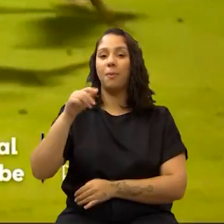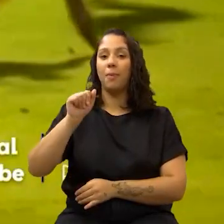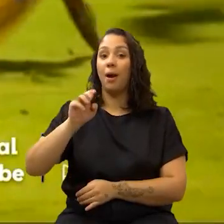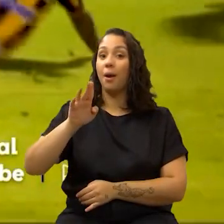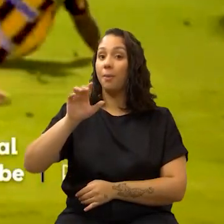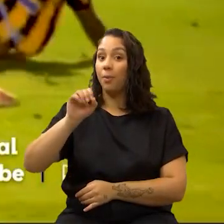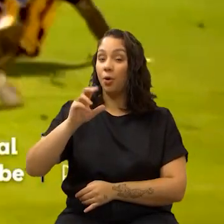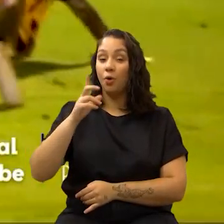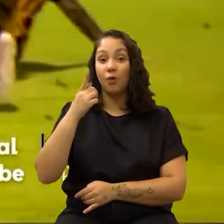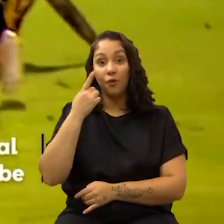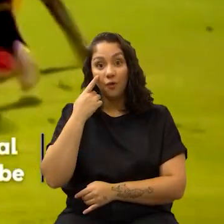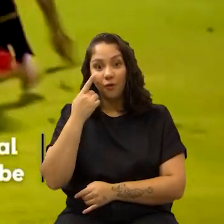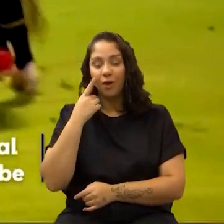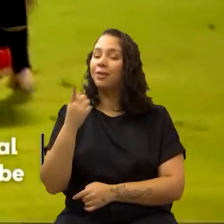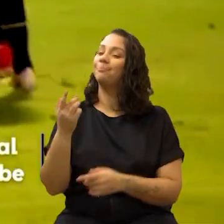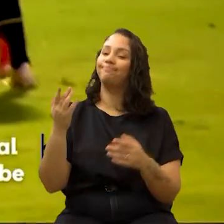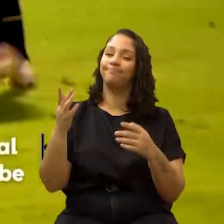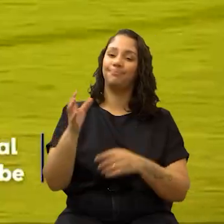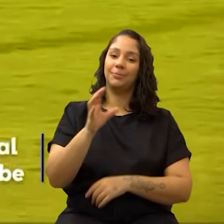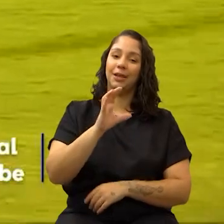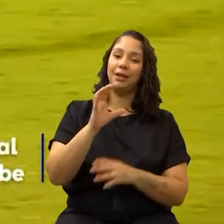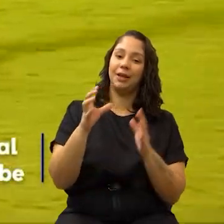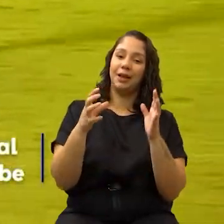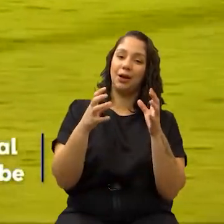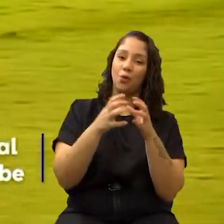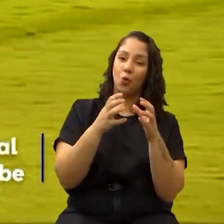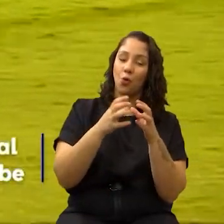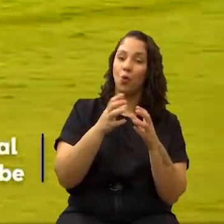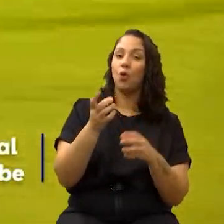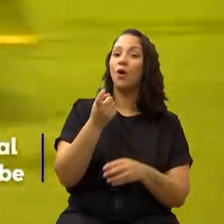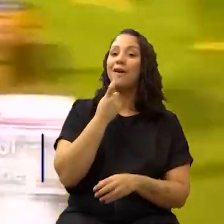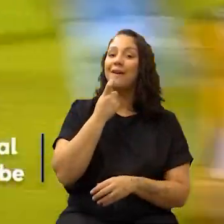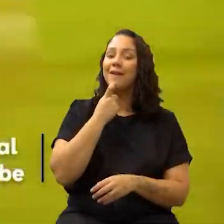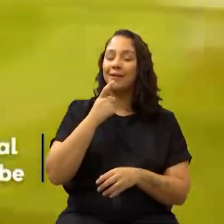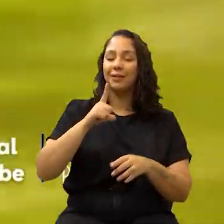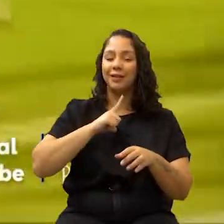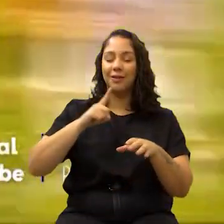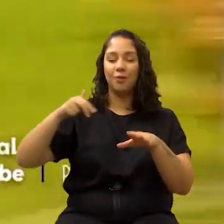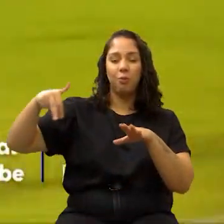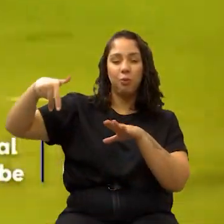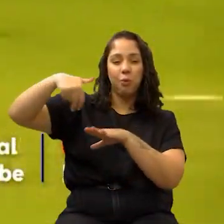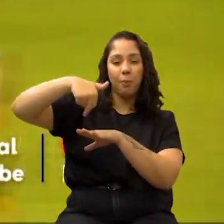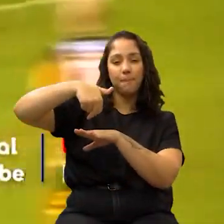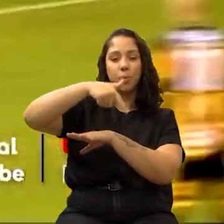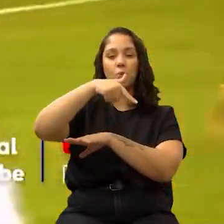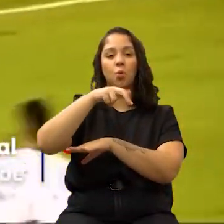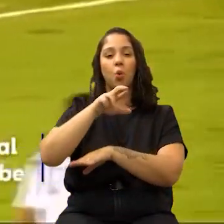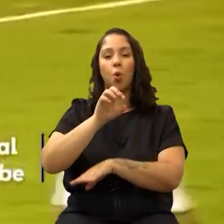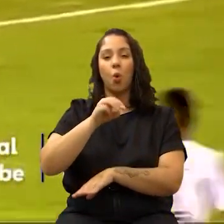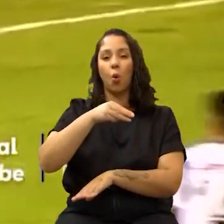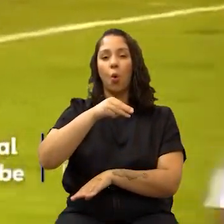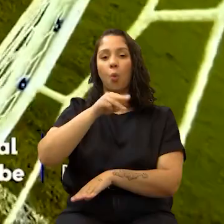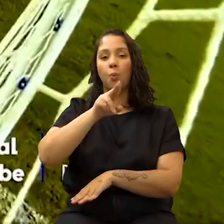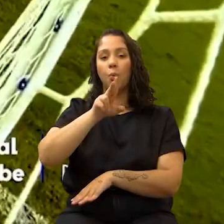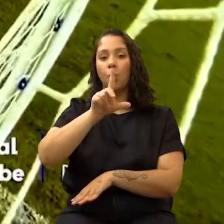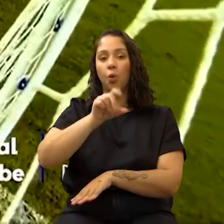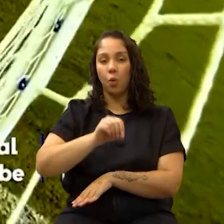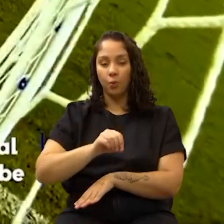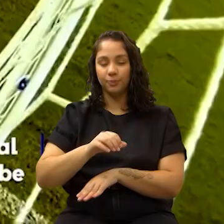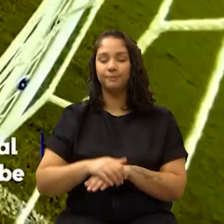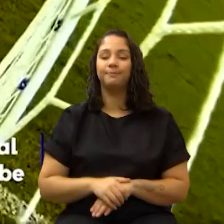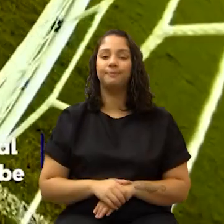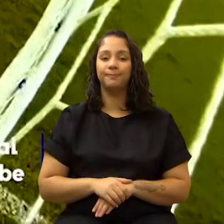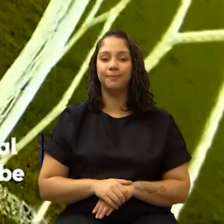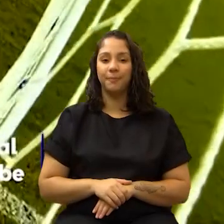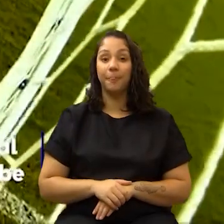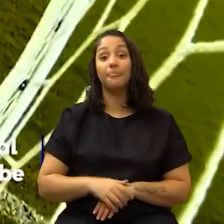desta expulsão do Pablo Diego. Olha aí. E o time campineiro ainda saiu atrás do marcador. Belo gol de Rômulo de longe, o